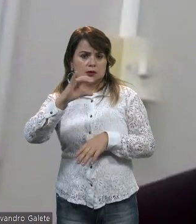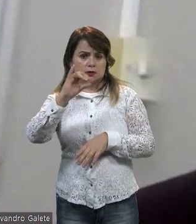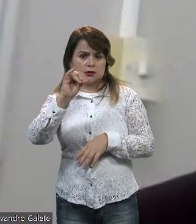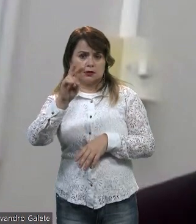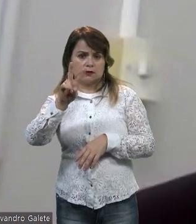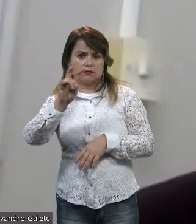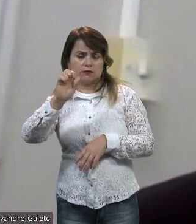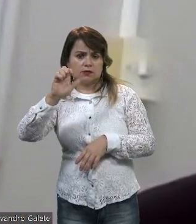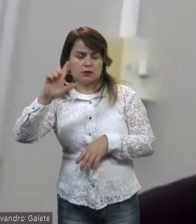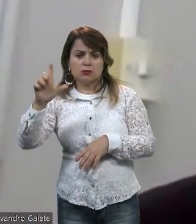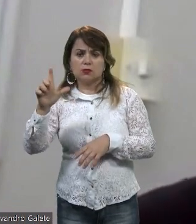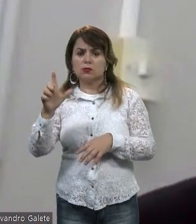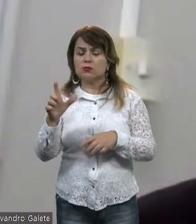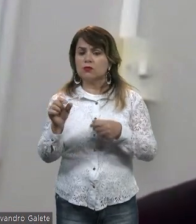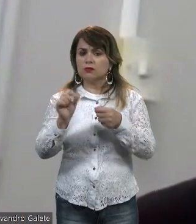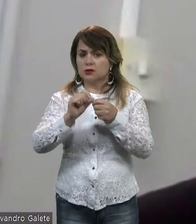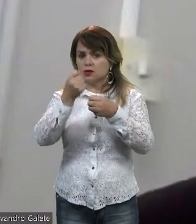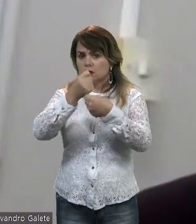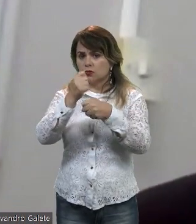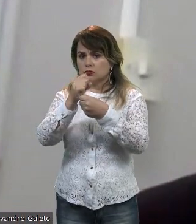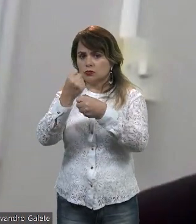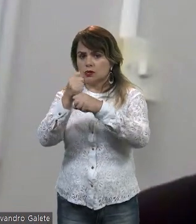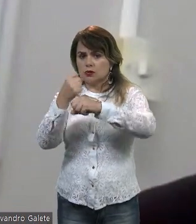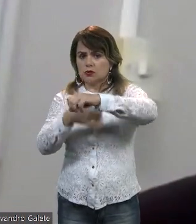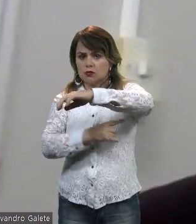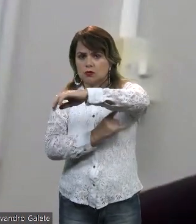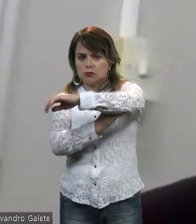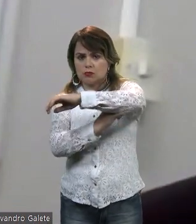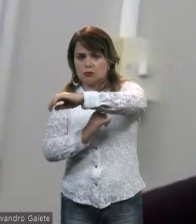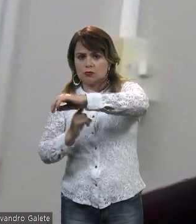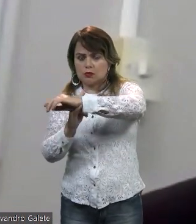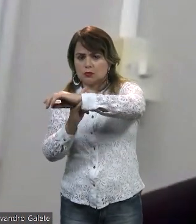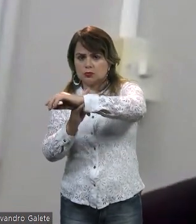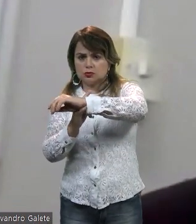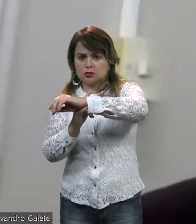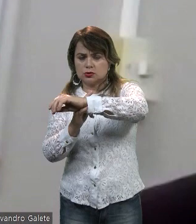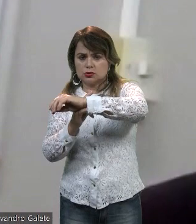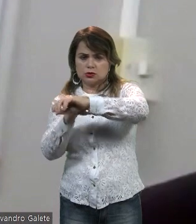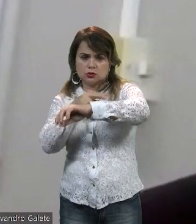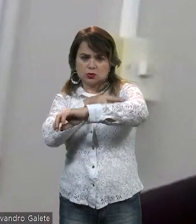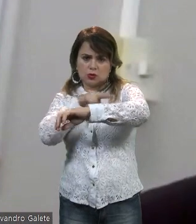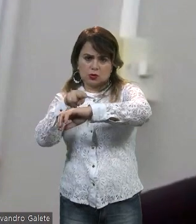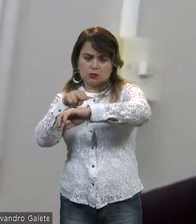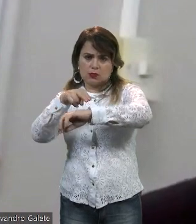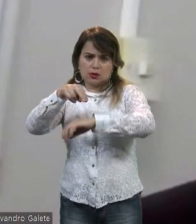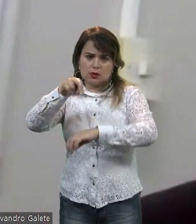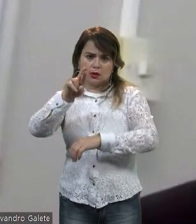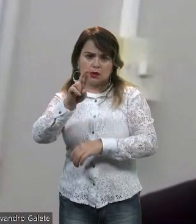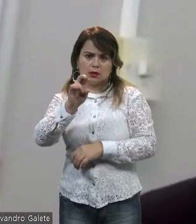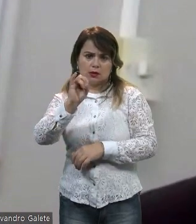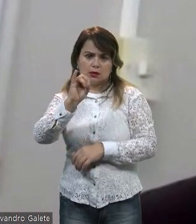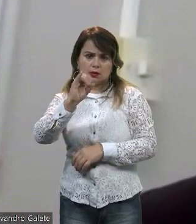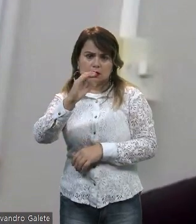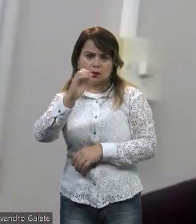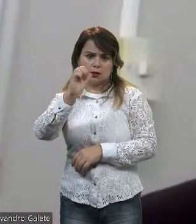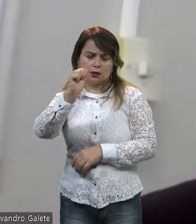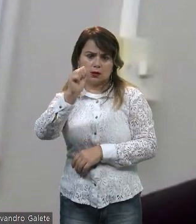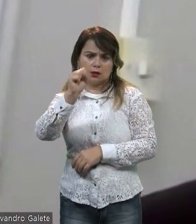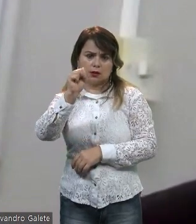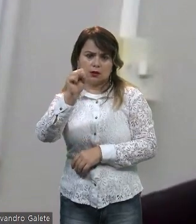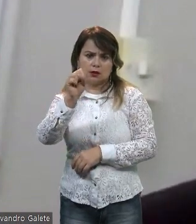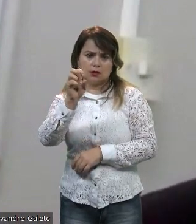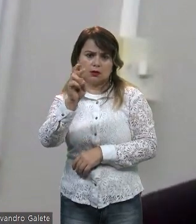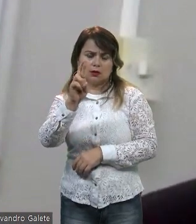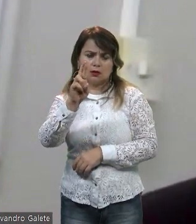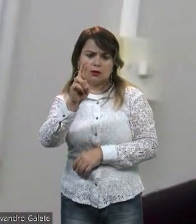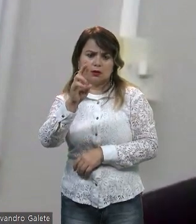aí, da ponte do Ricardão, que liga o distrito de Amadeu Amaral, ponte essa que